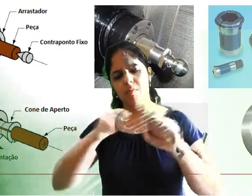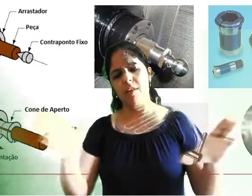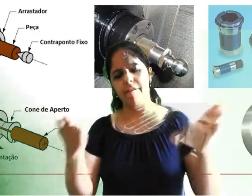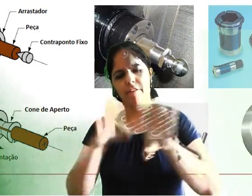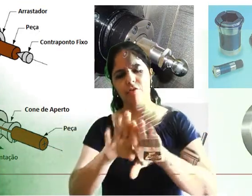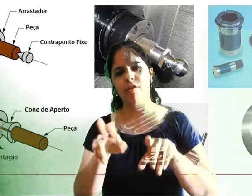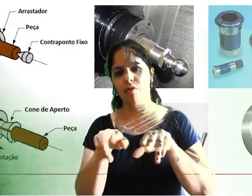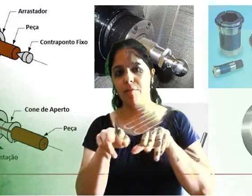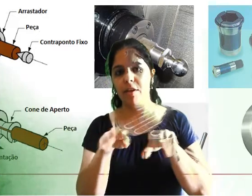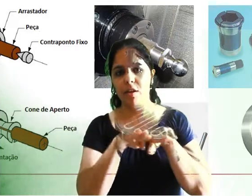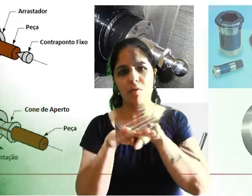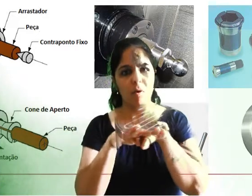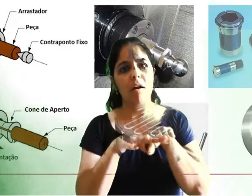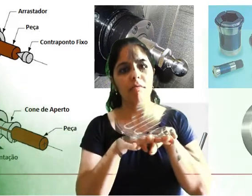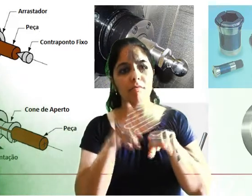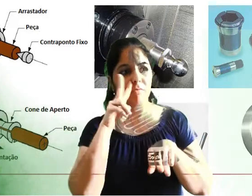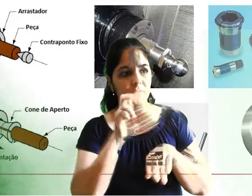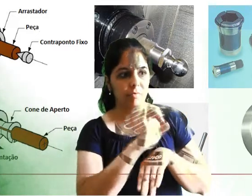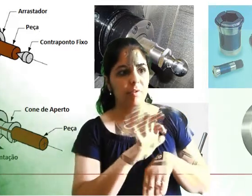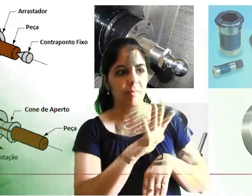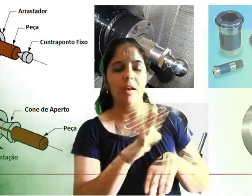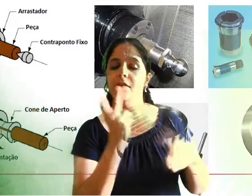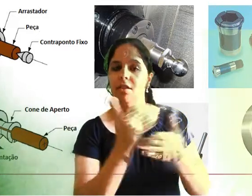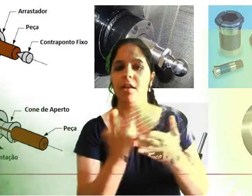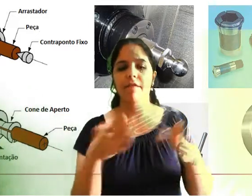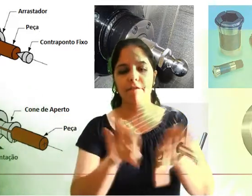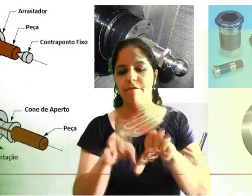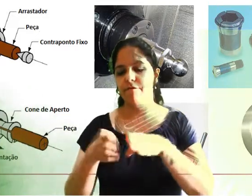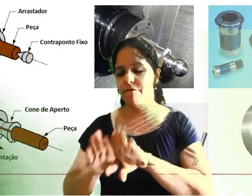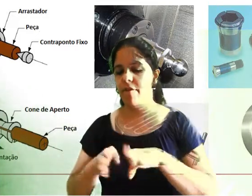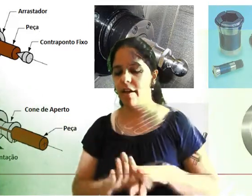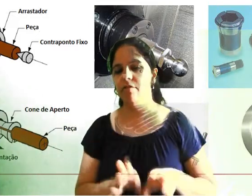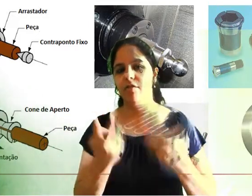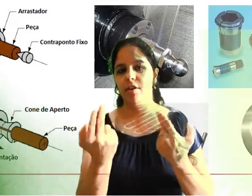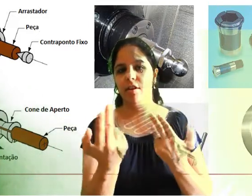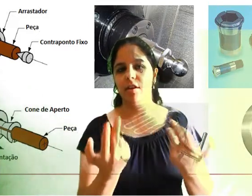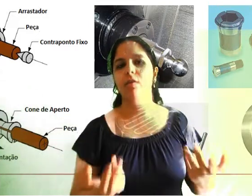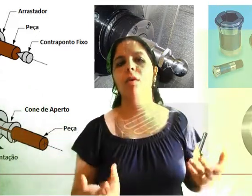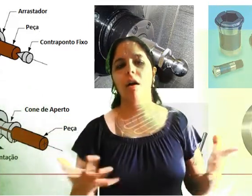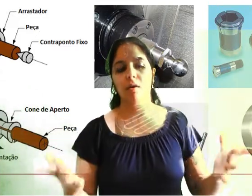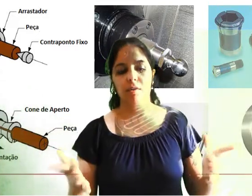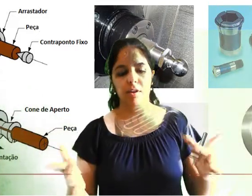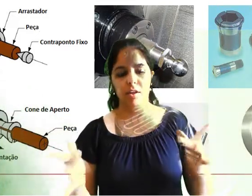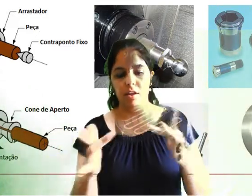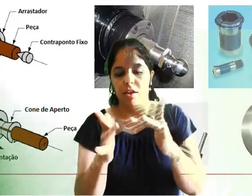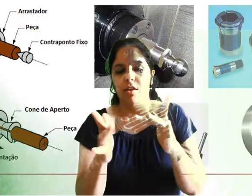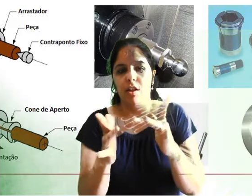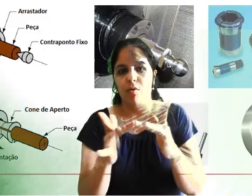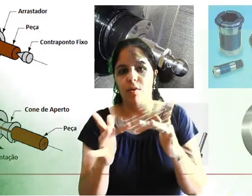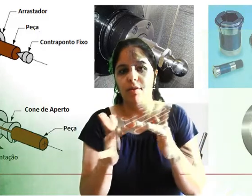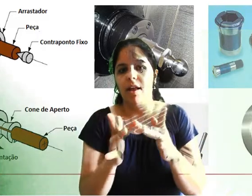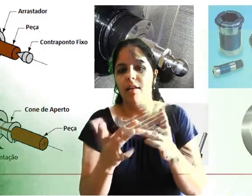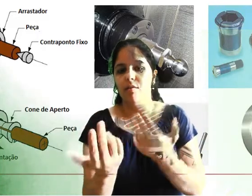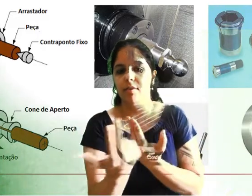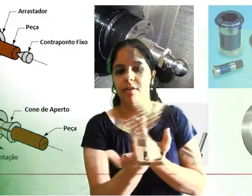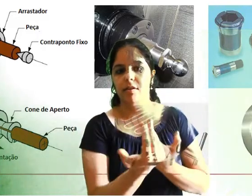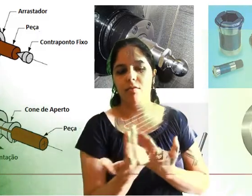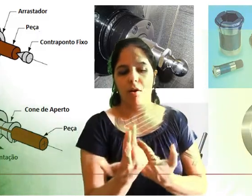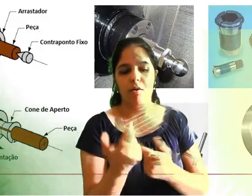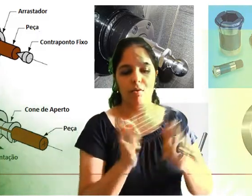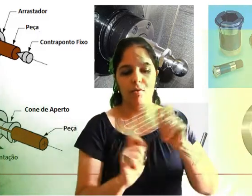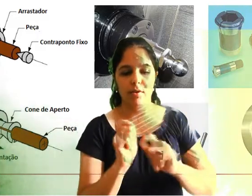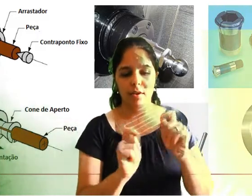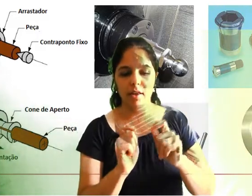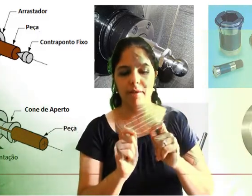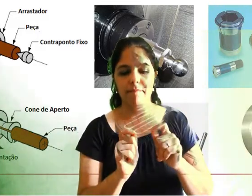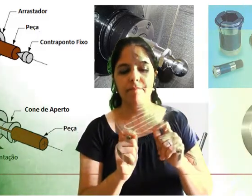notarem a animação. Por isso, quando eles fecham simultaneamente e encostam ao mesmo tempo, fazendo com que o quê?